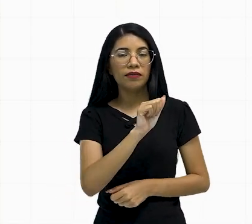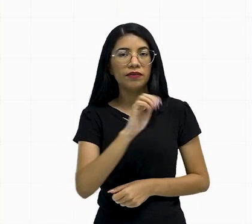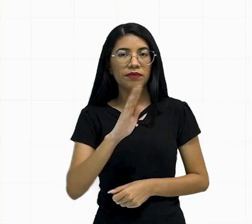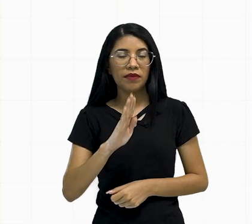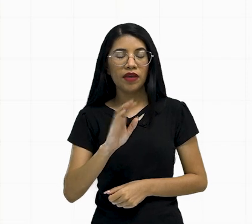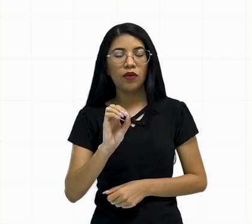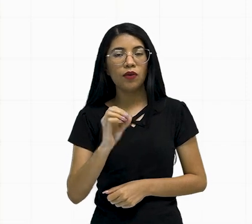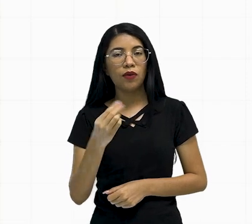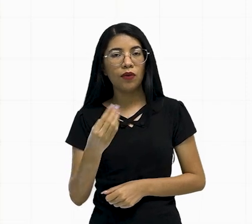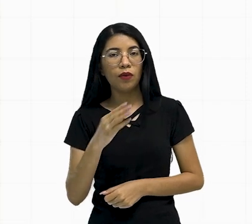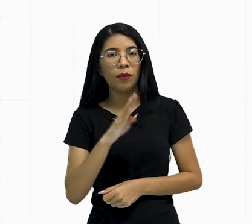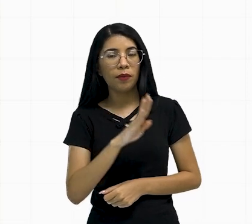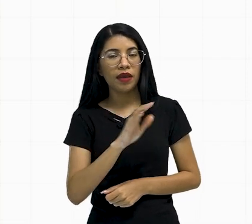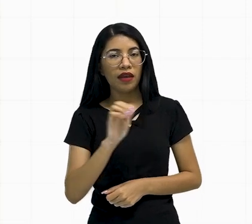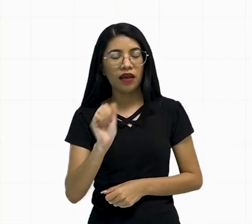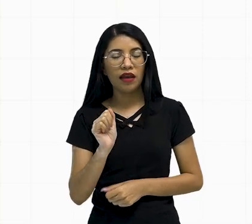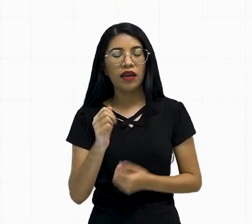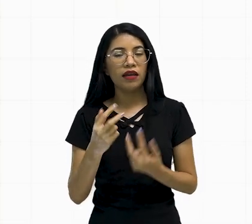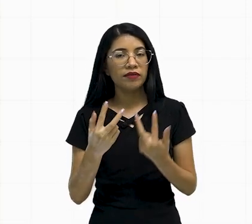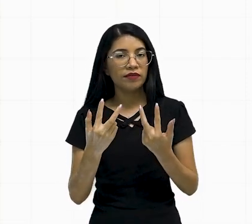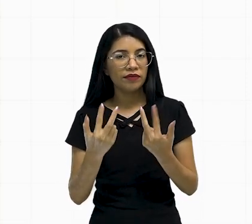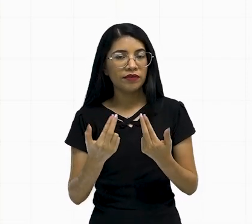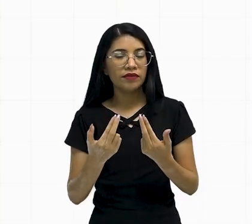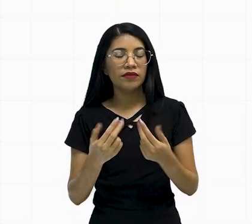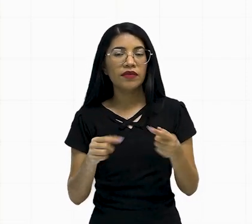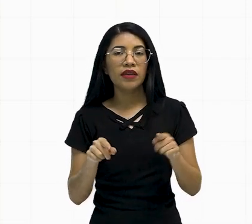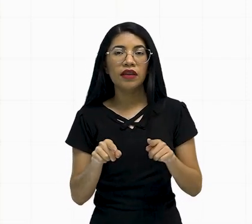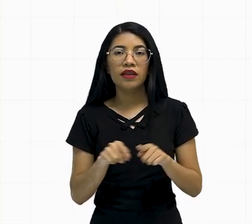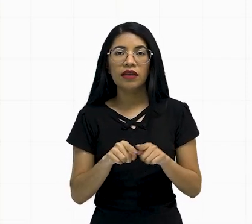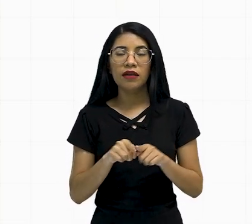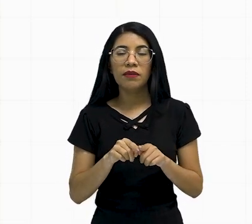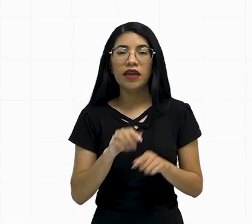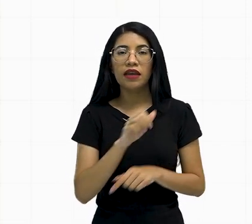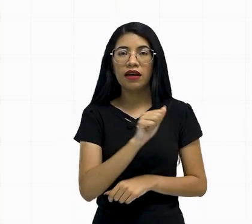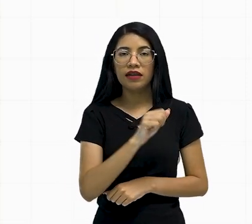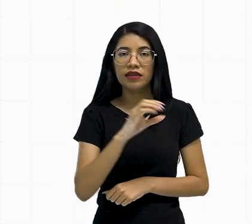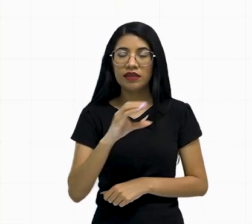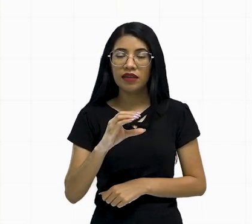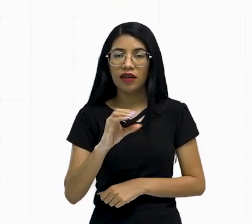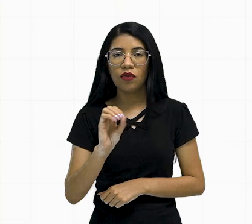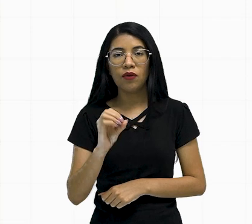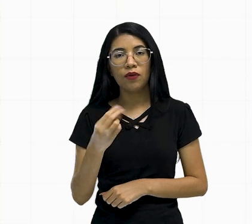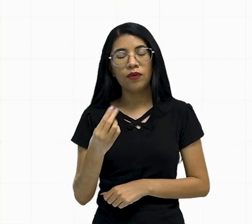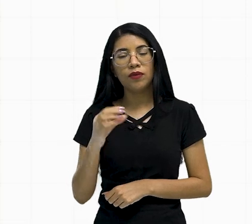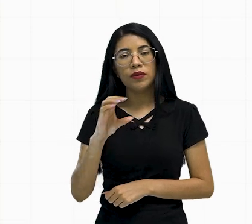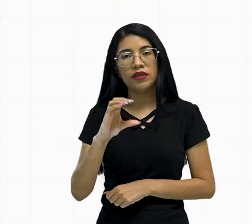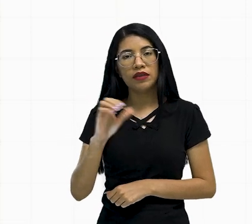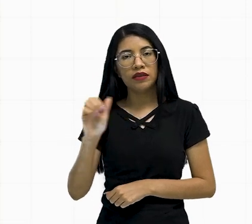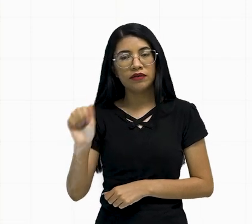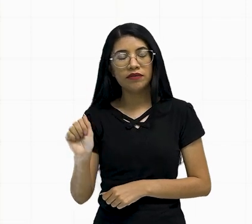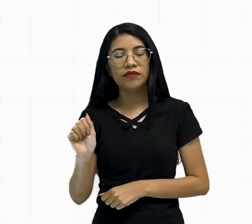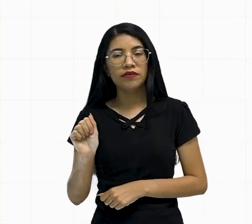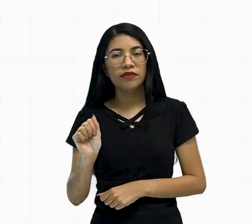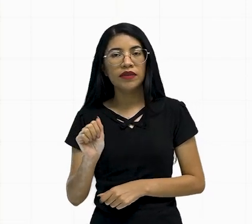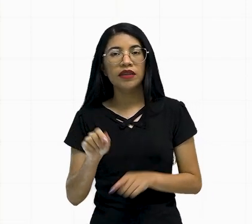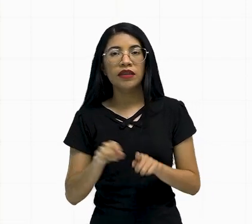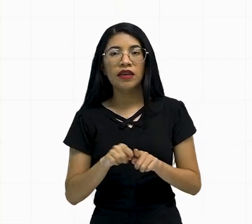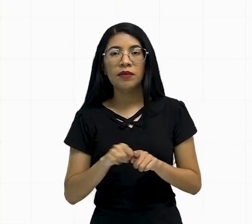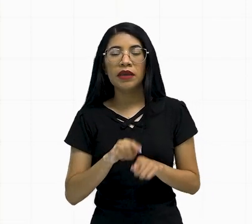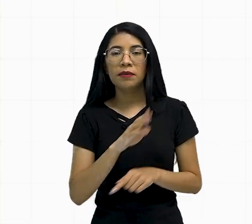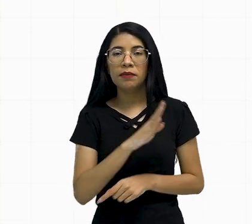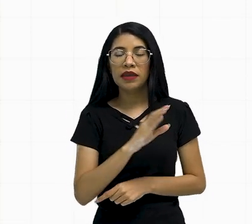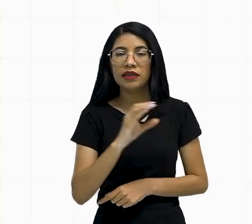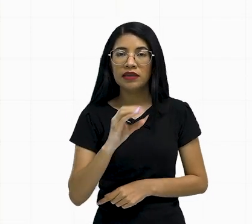BA é a mesma coisa. O mesmo vale para o AC ou para o CA e o mesmo vale para o BC